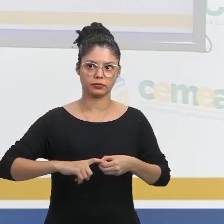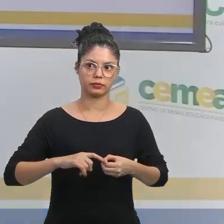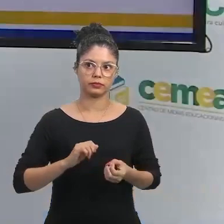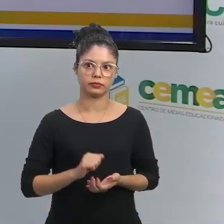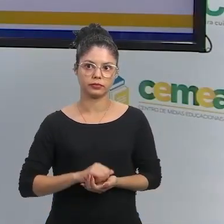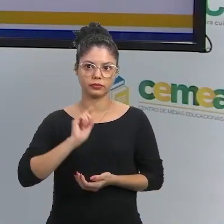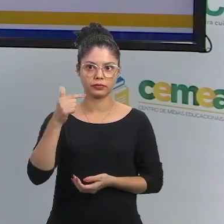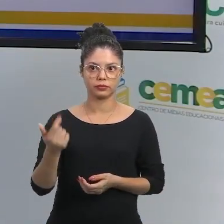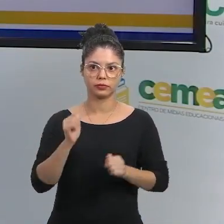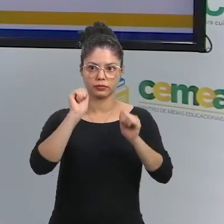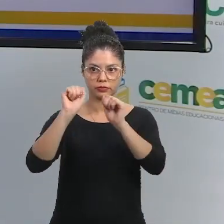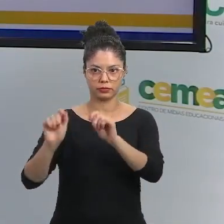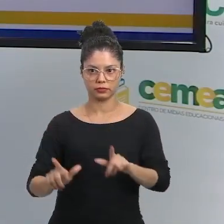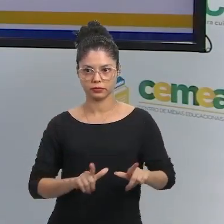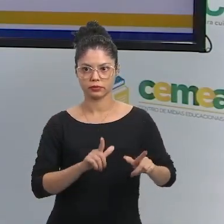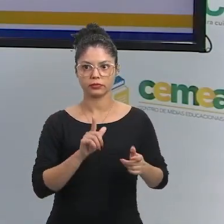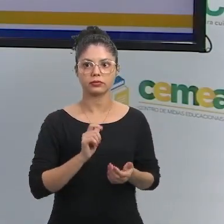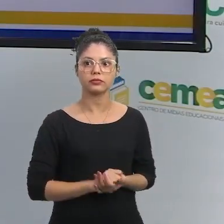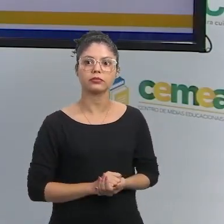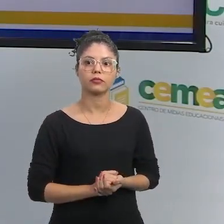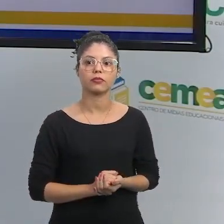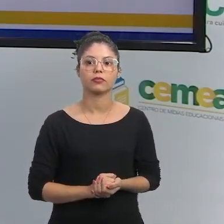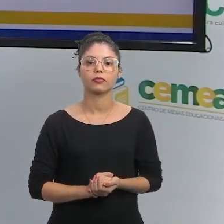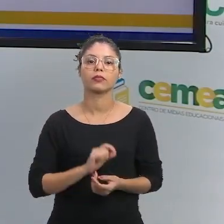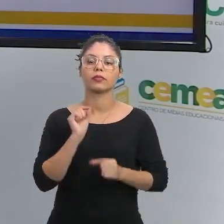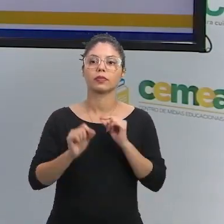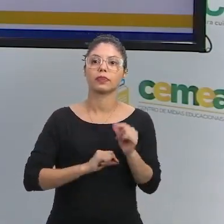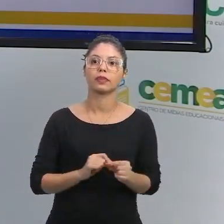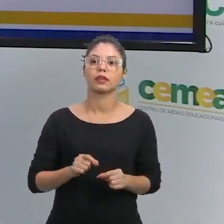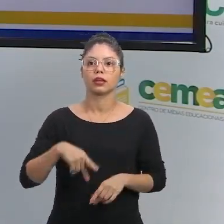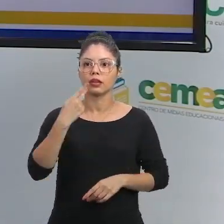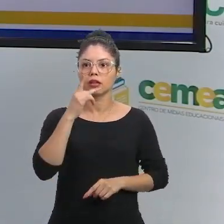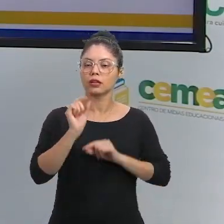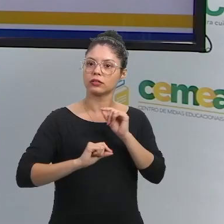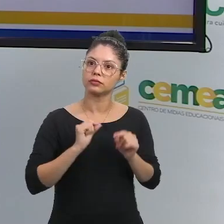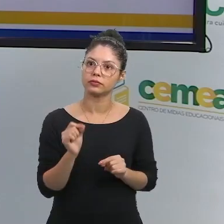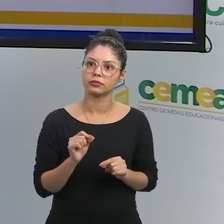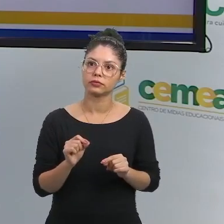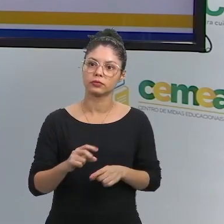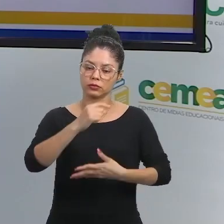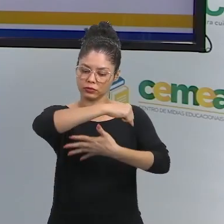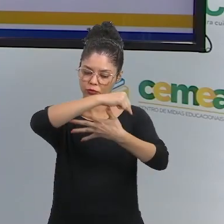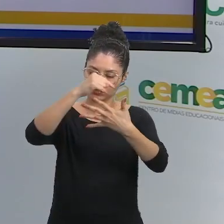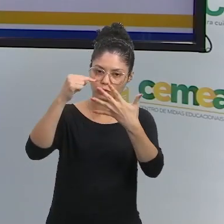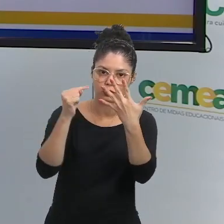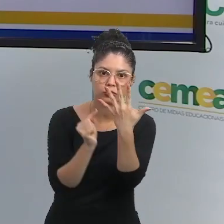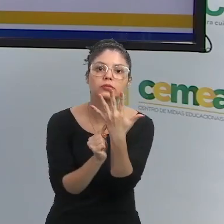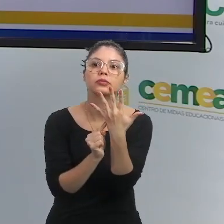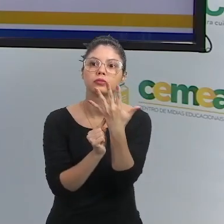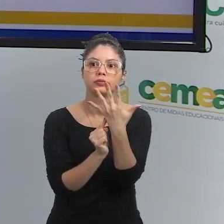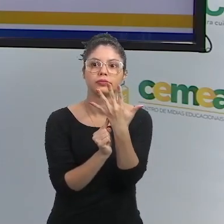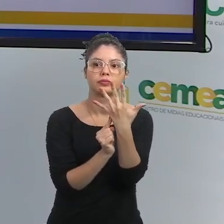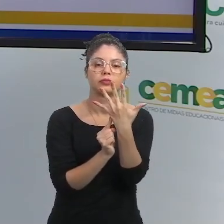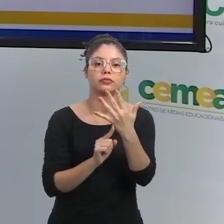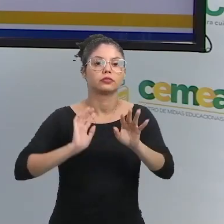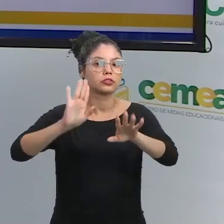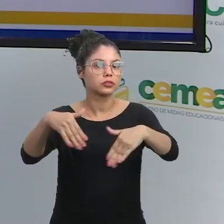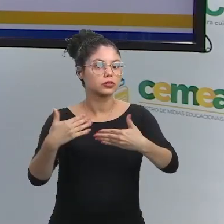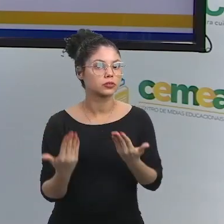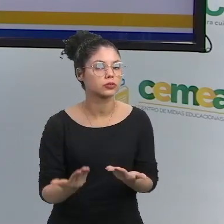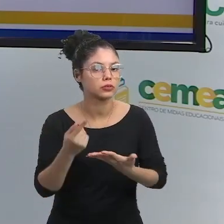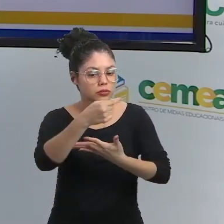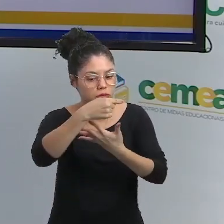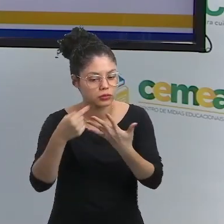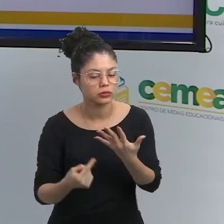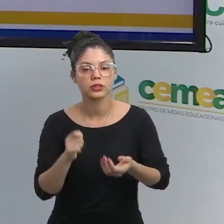para aquele slide, voltando para o slide lá que fala sobre os 5 postulados, quais